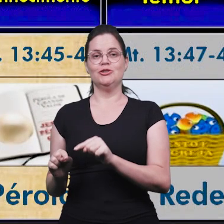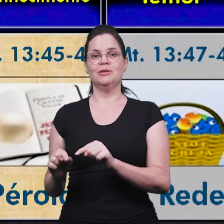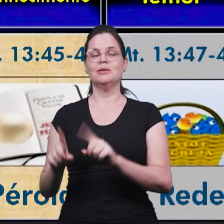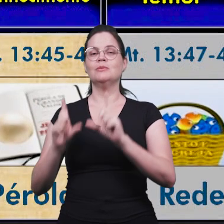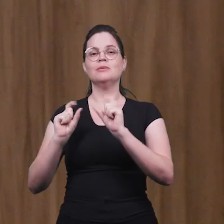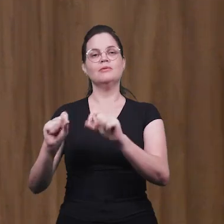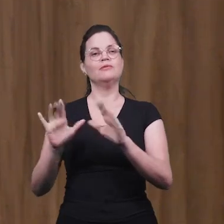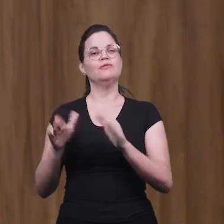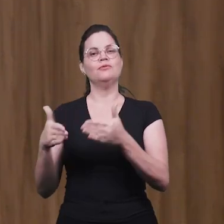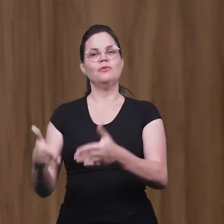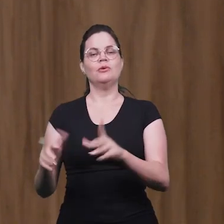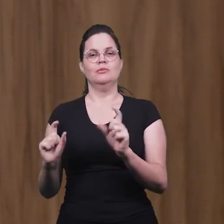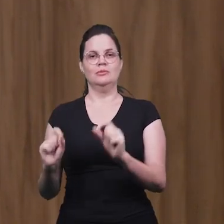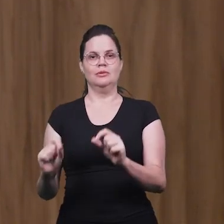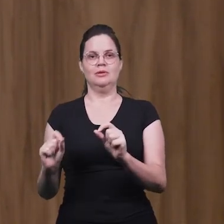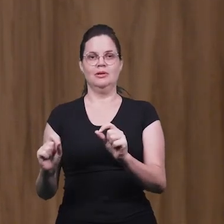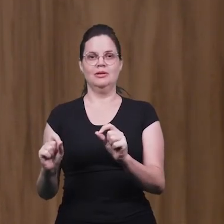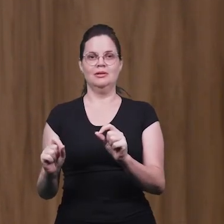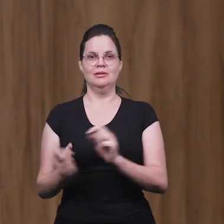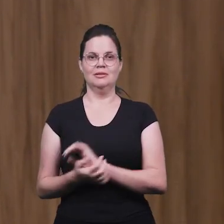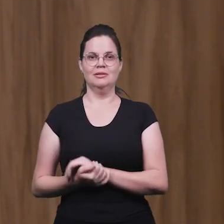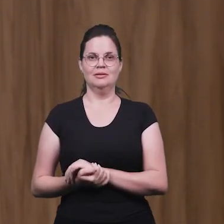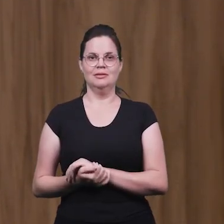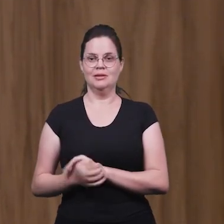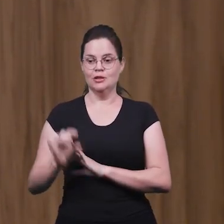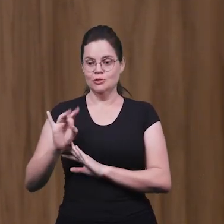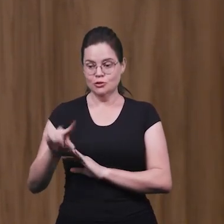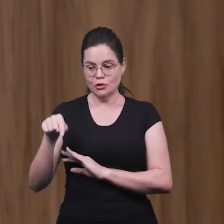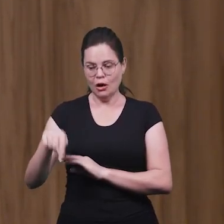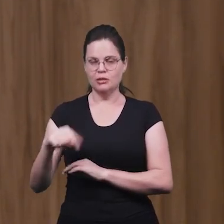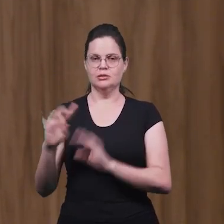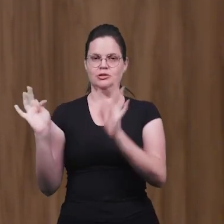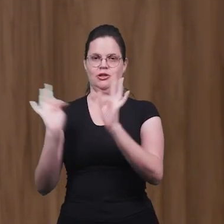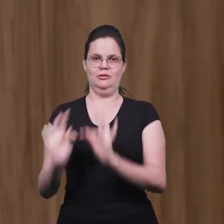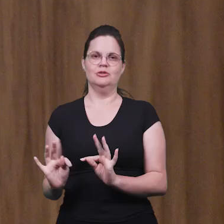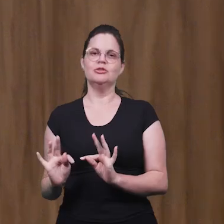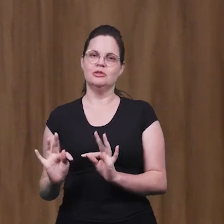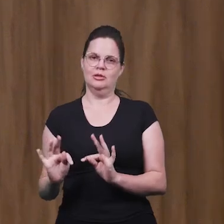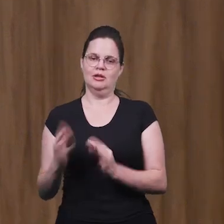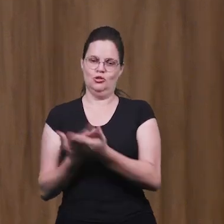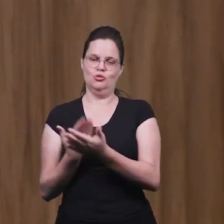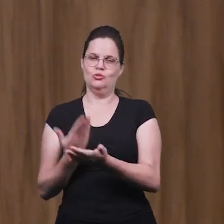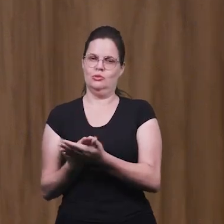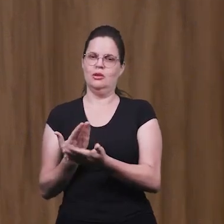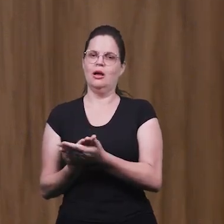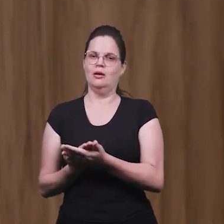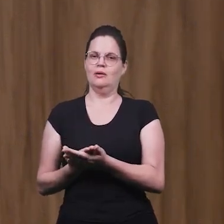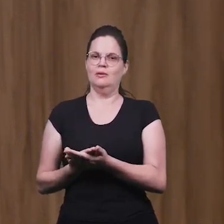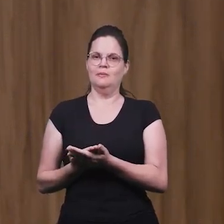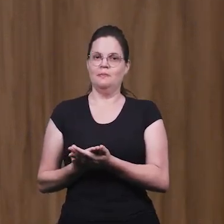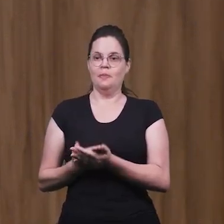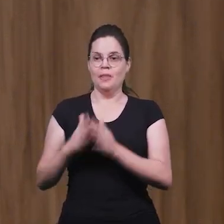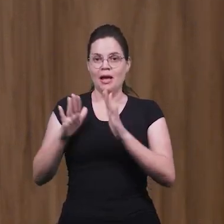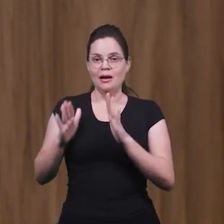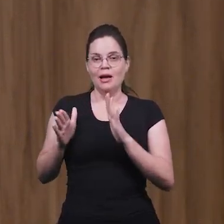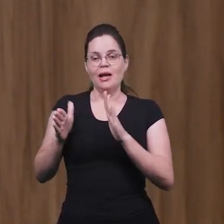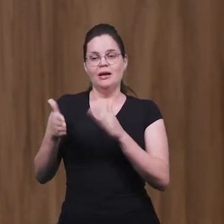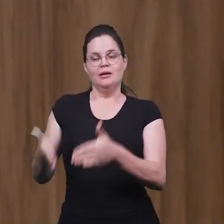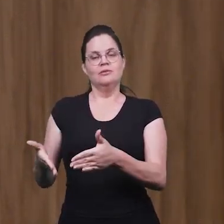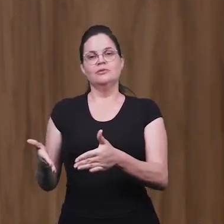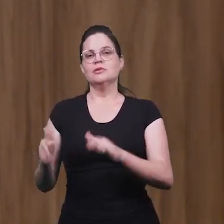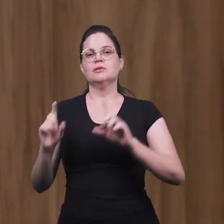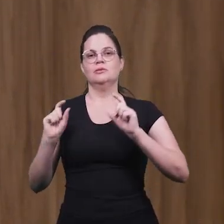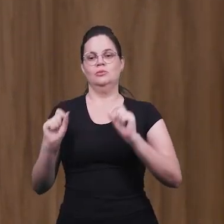Mas hoje, então, a nossa abordagem aqui vai estar focando exclusivamente a igreja de Tiatira e